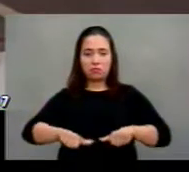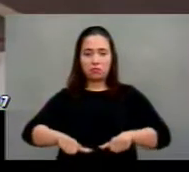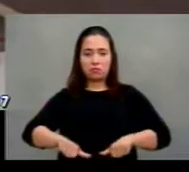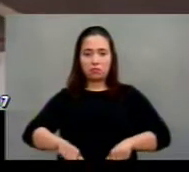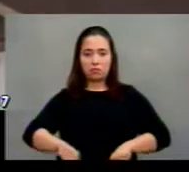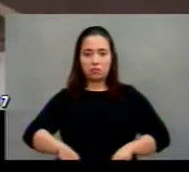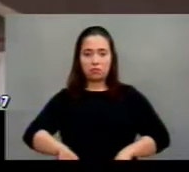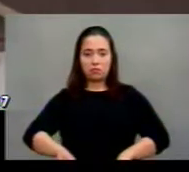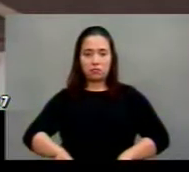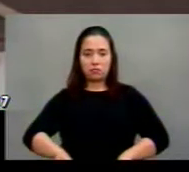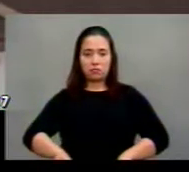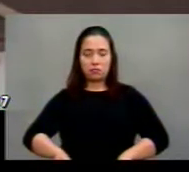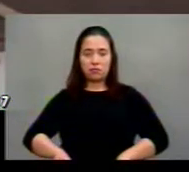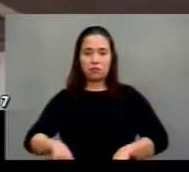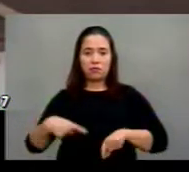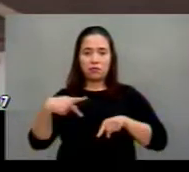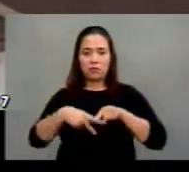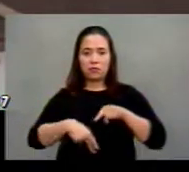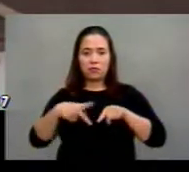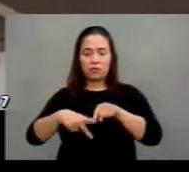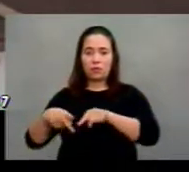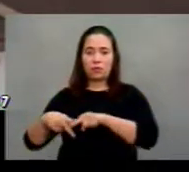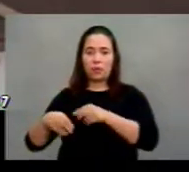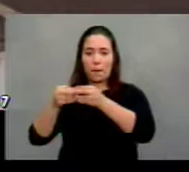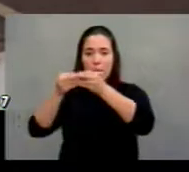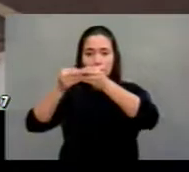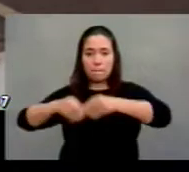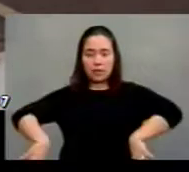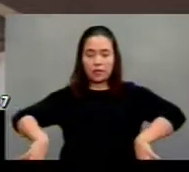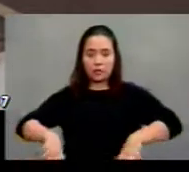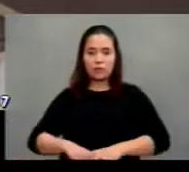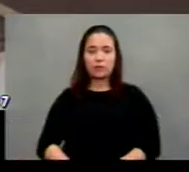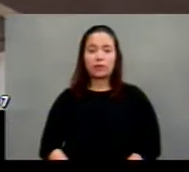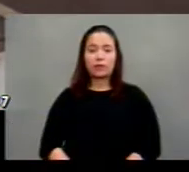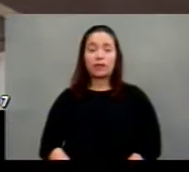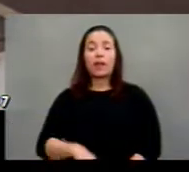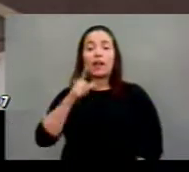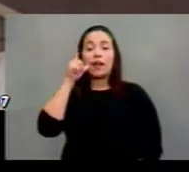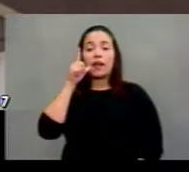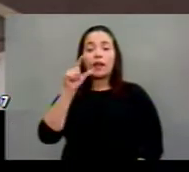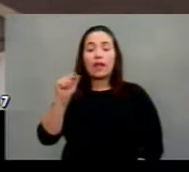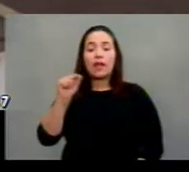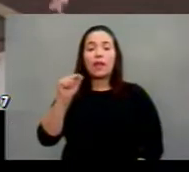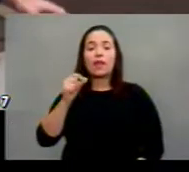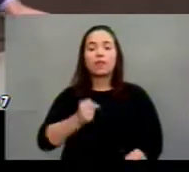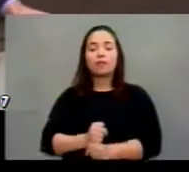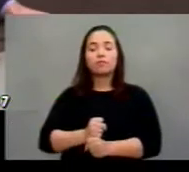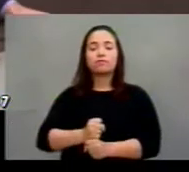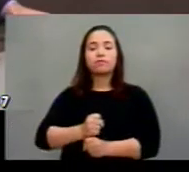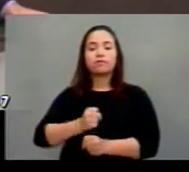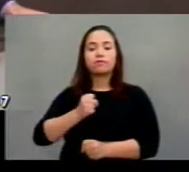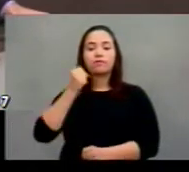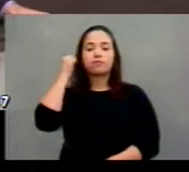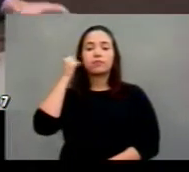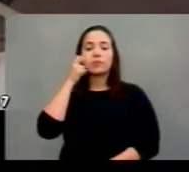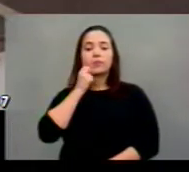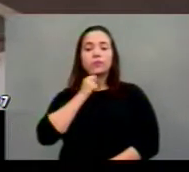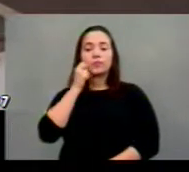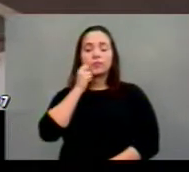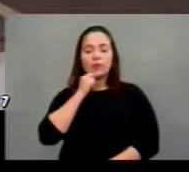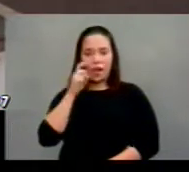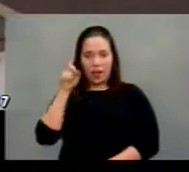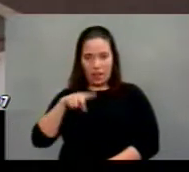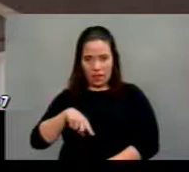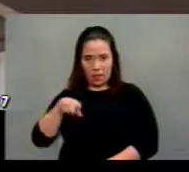sendo minado, destruído, dilapidado. Quem é que ganha com o que o Senado aprovou ontem? Não